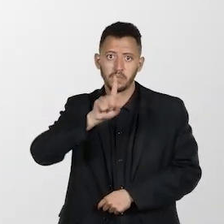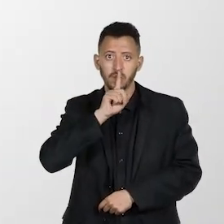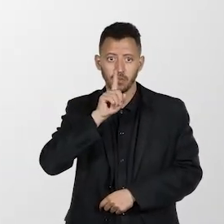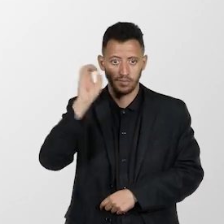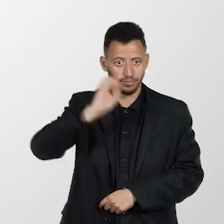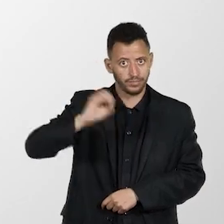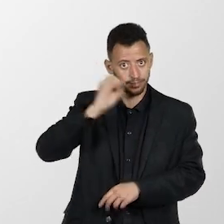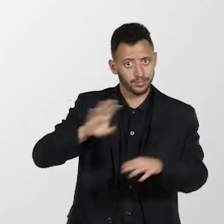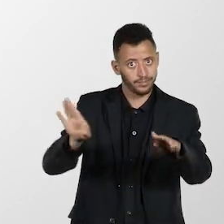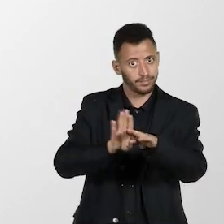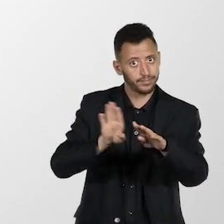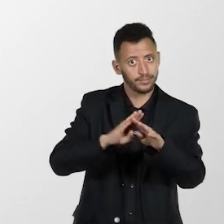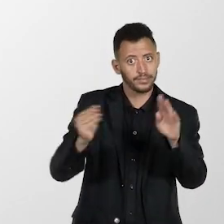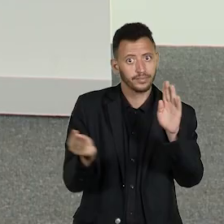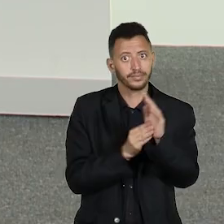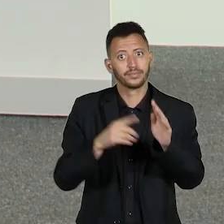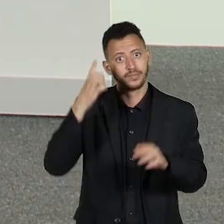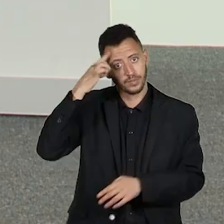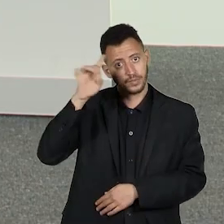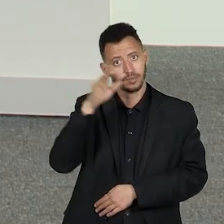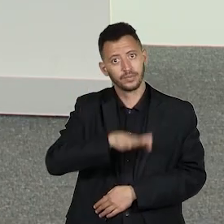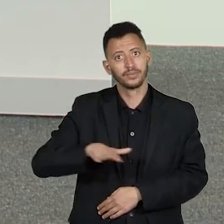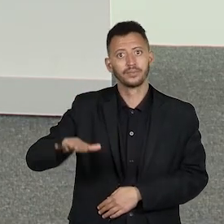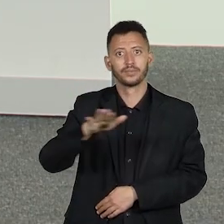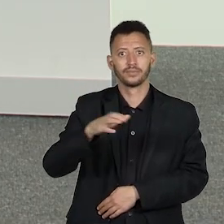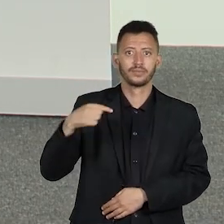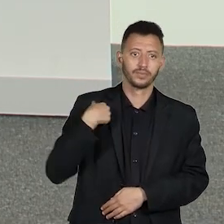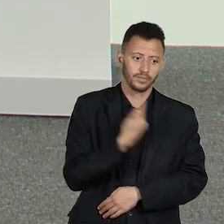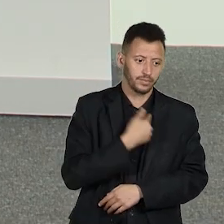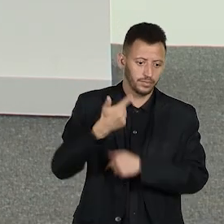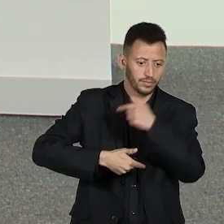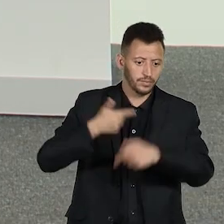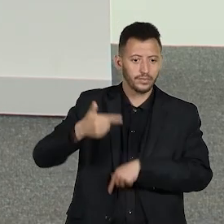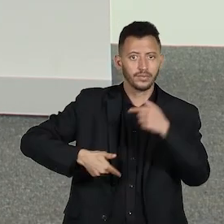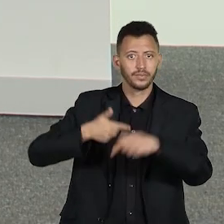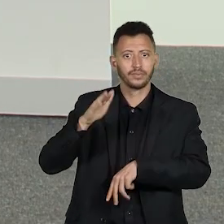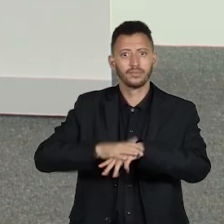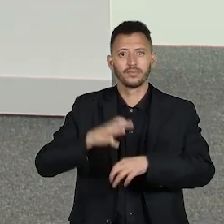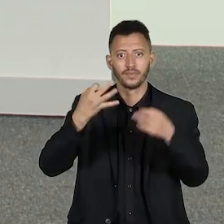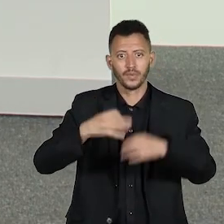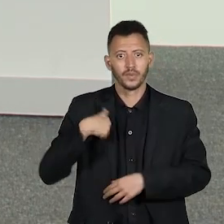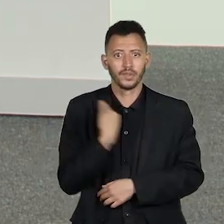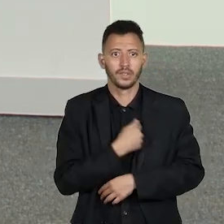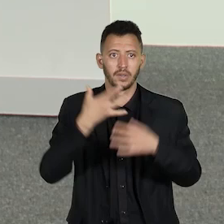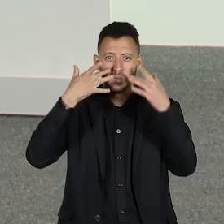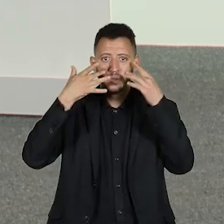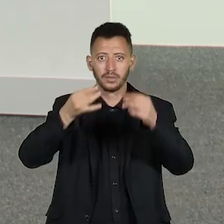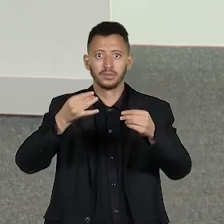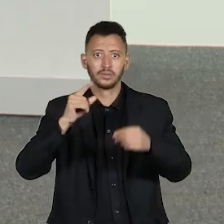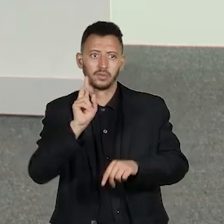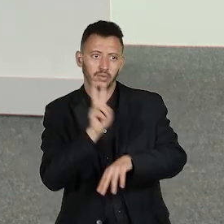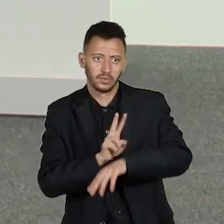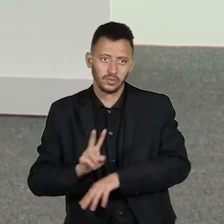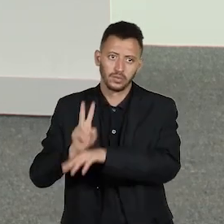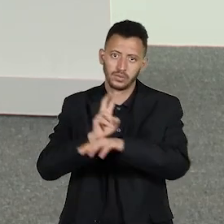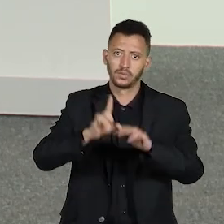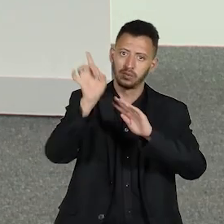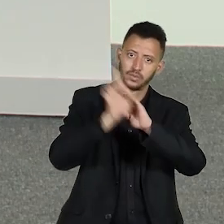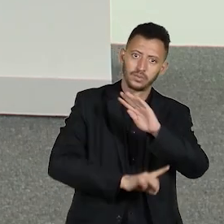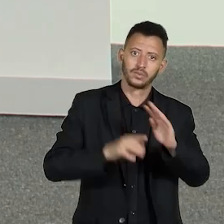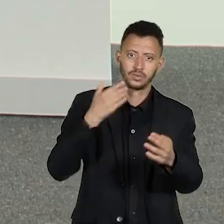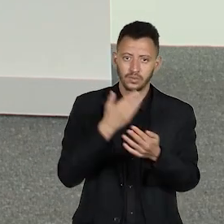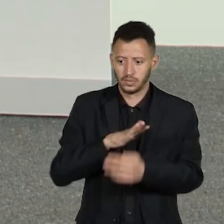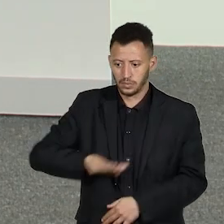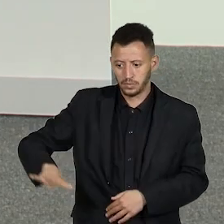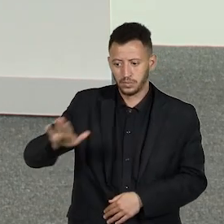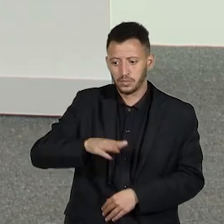anexar arquivos. Não se cale. E outubro também é marcado pelo Dia das Crianças. Nós, do Trabalho Legal, sempre estamos